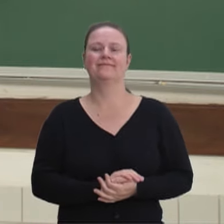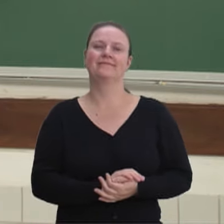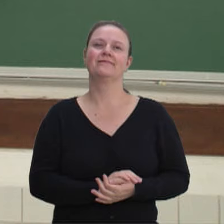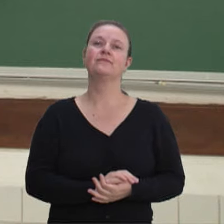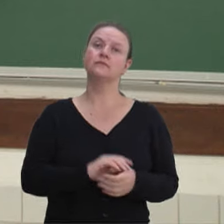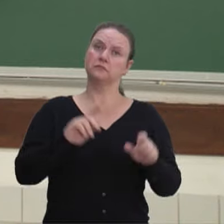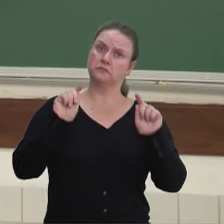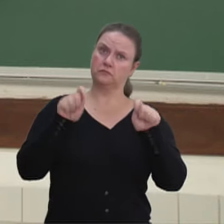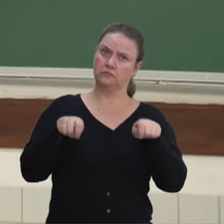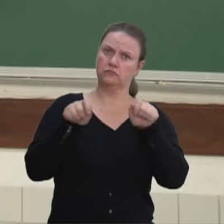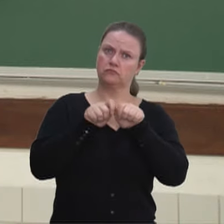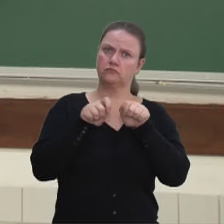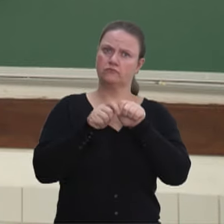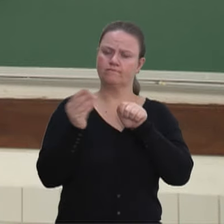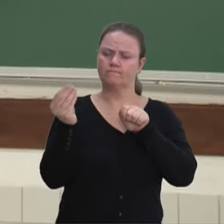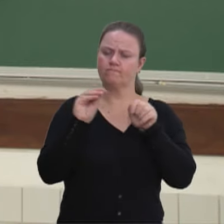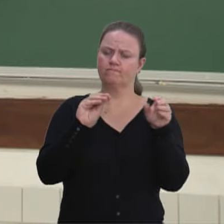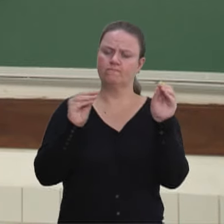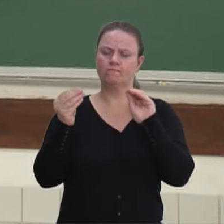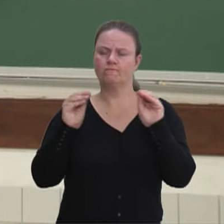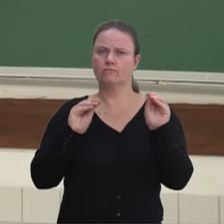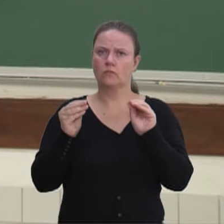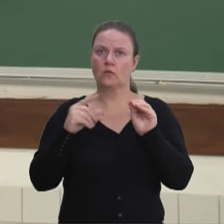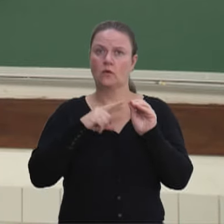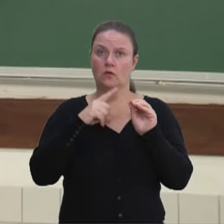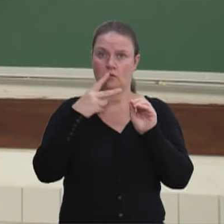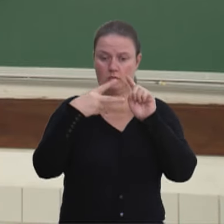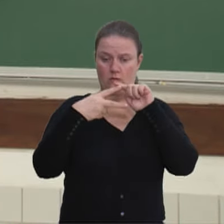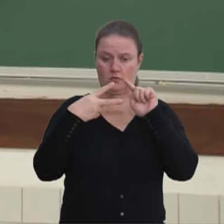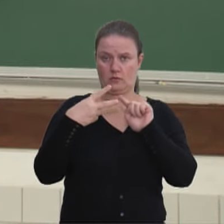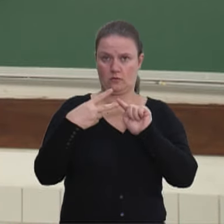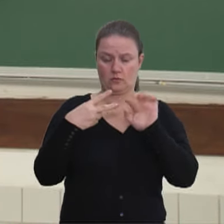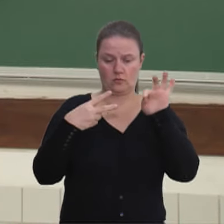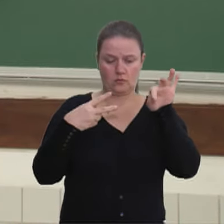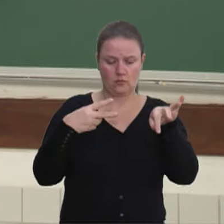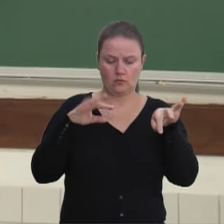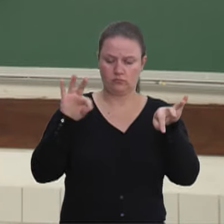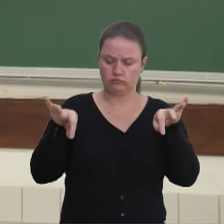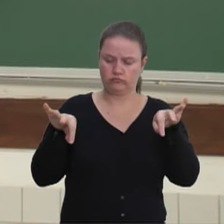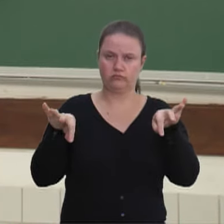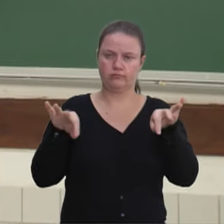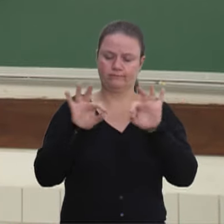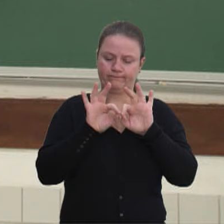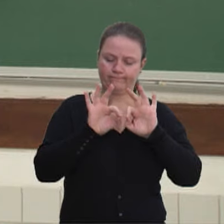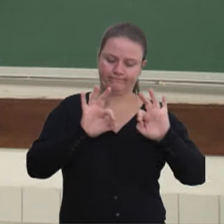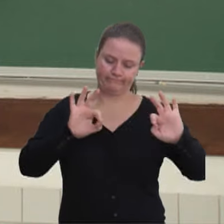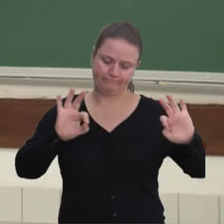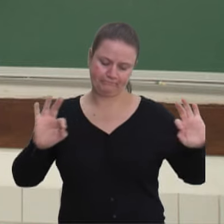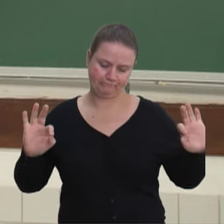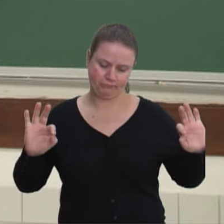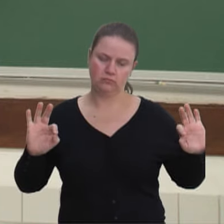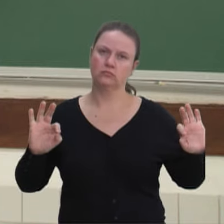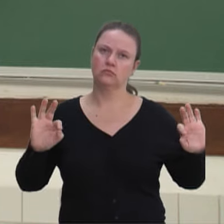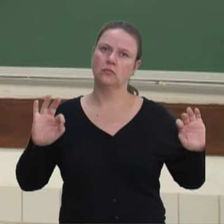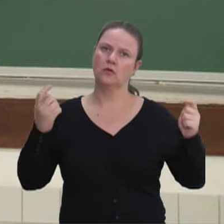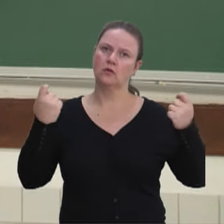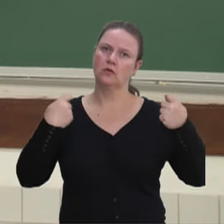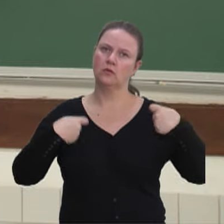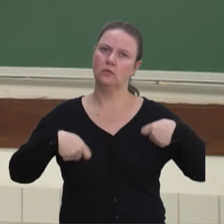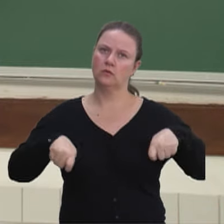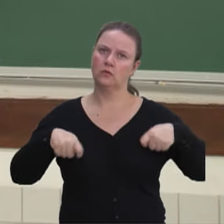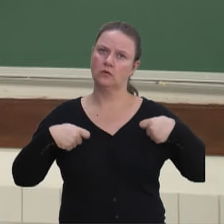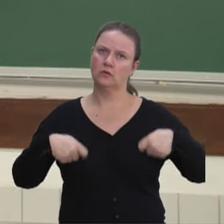posso montar meu determinante, eu tenho 2 pontos. Se eu tenho 2 pontos, para mim ter uma reta, né, eu tenho que ter